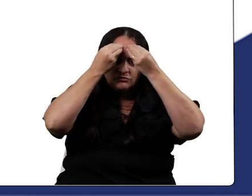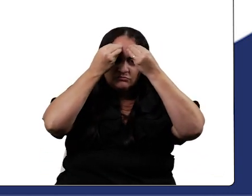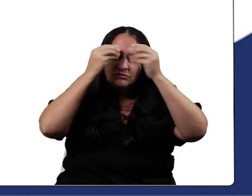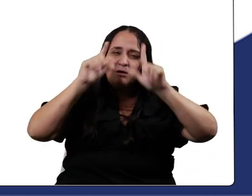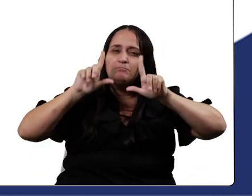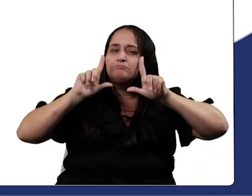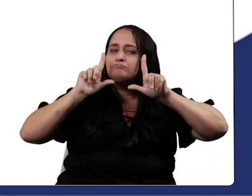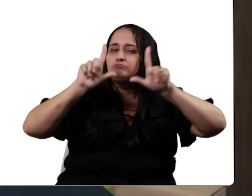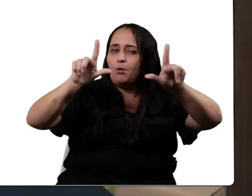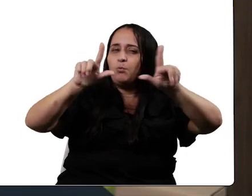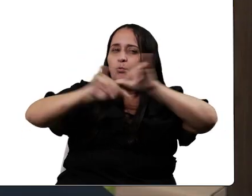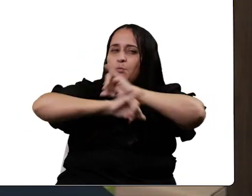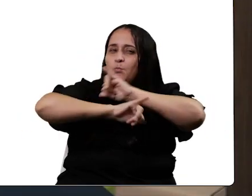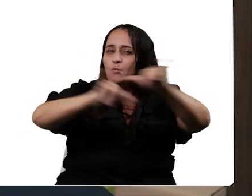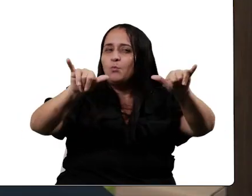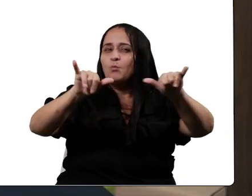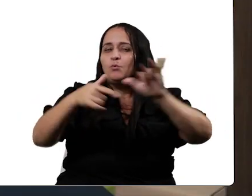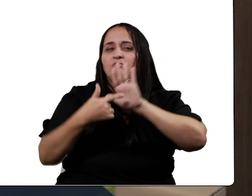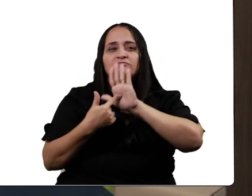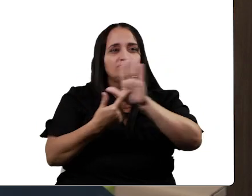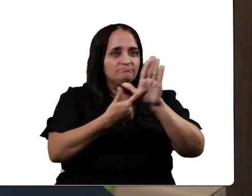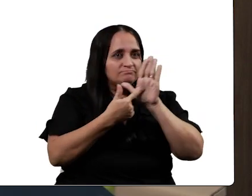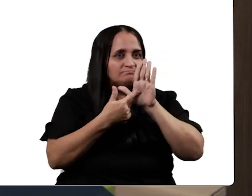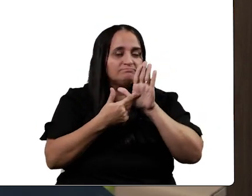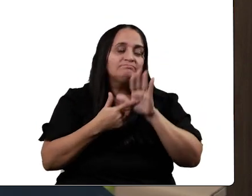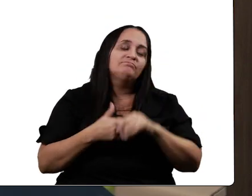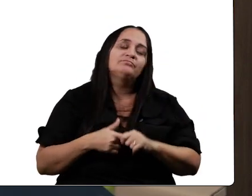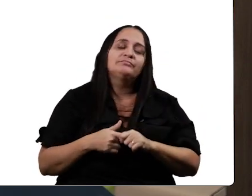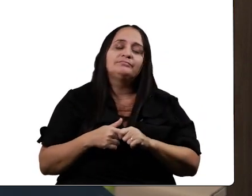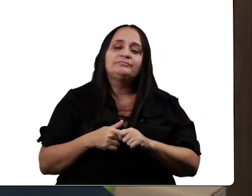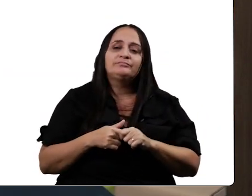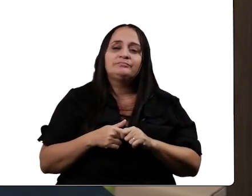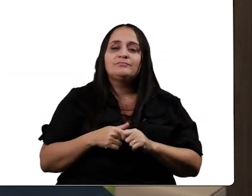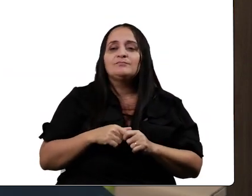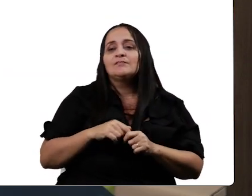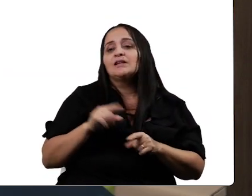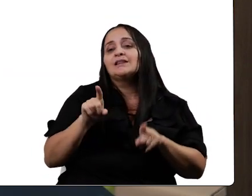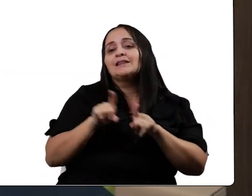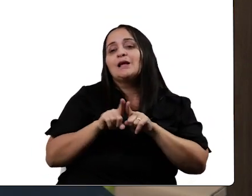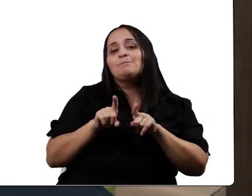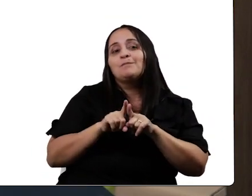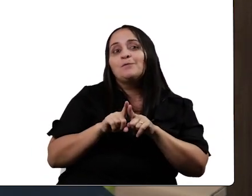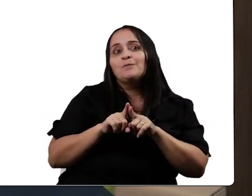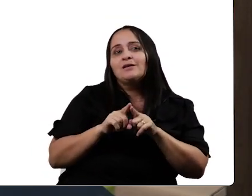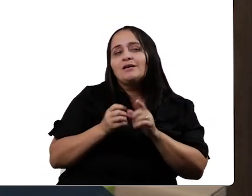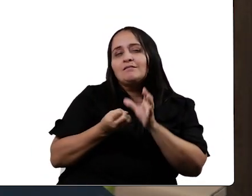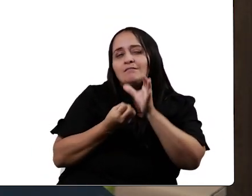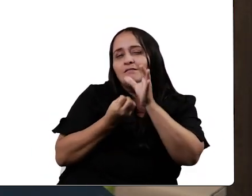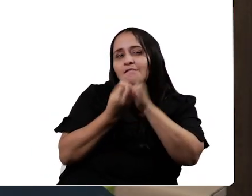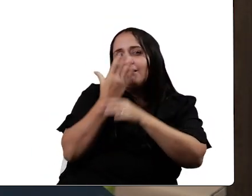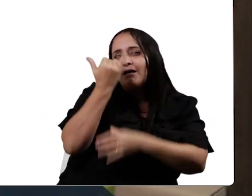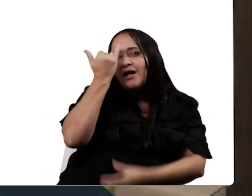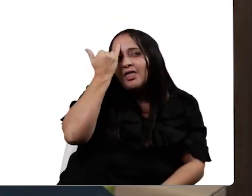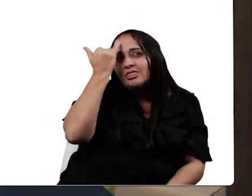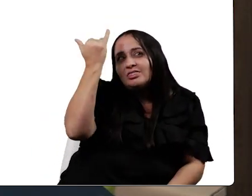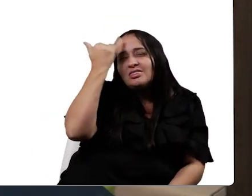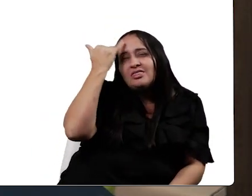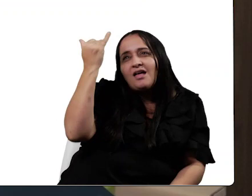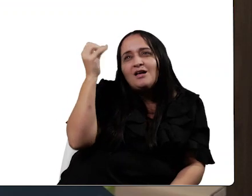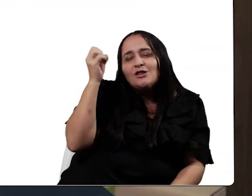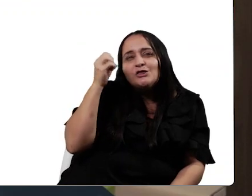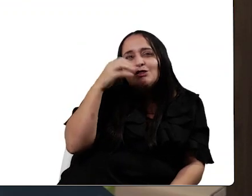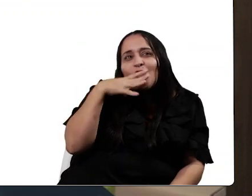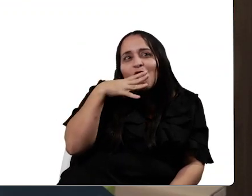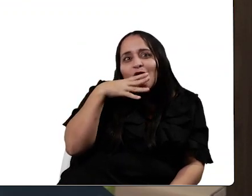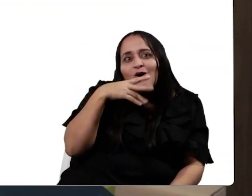propaganda. Tem que ser curta, simples e acessível. E tem que ser principalmente criativa. Porque